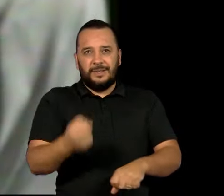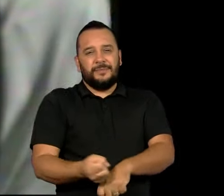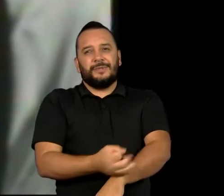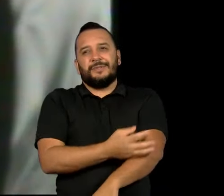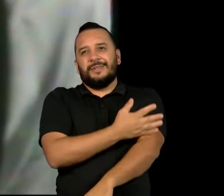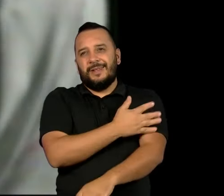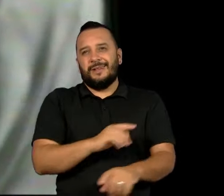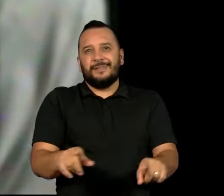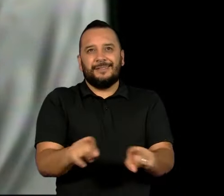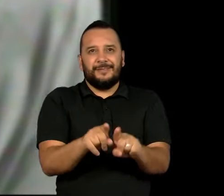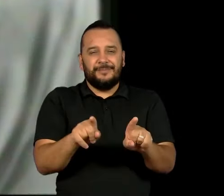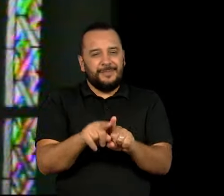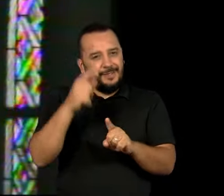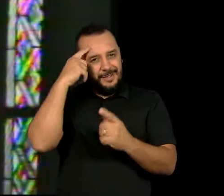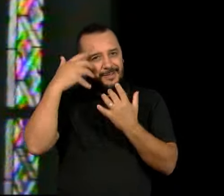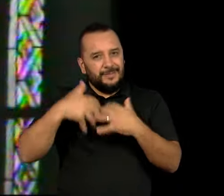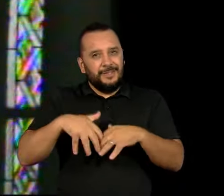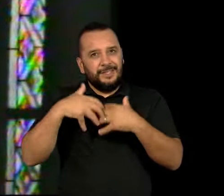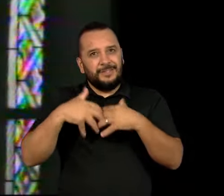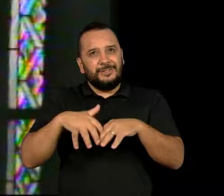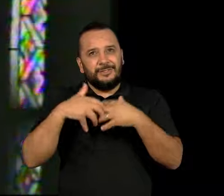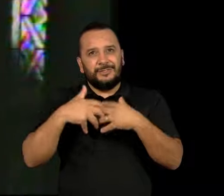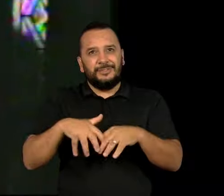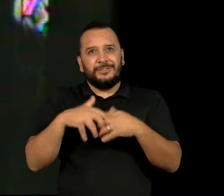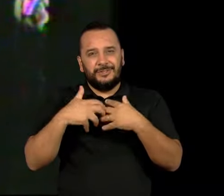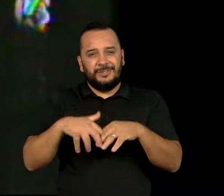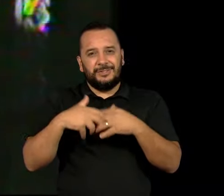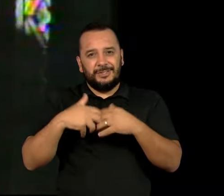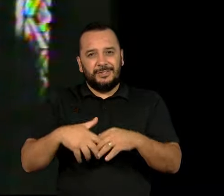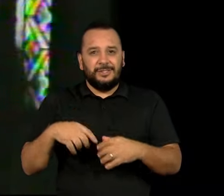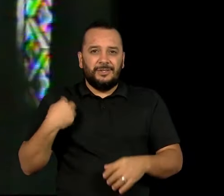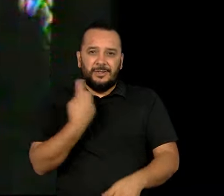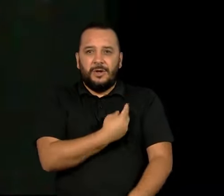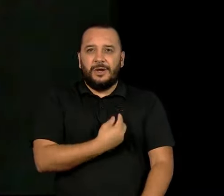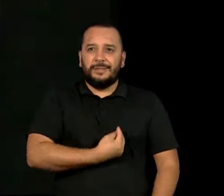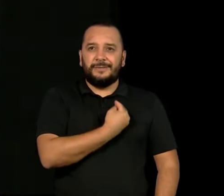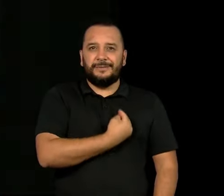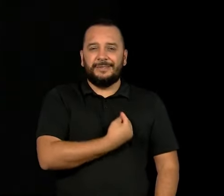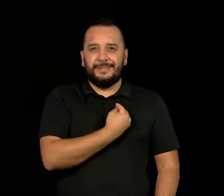e nos fazer refletir sobre nossas próprias existências.